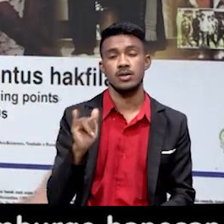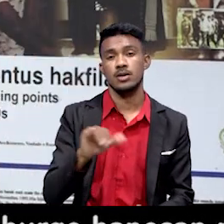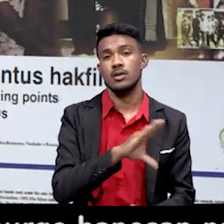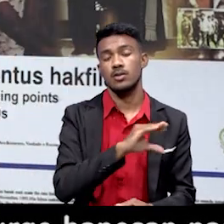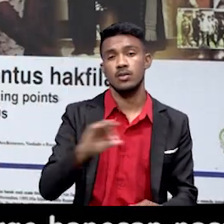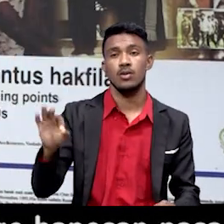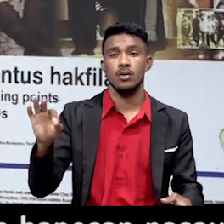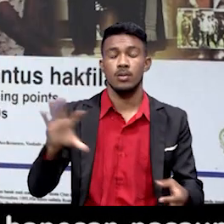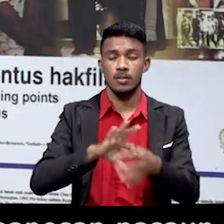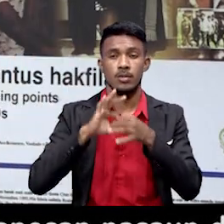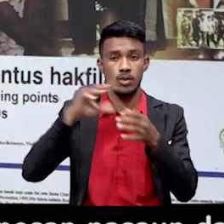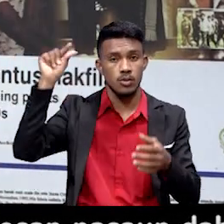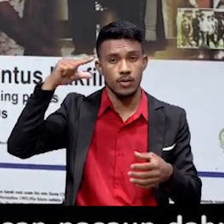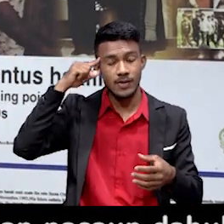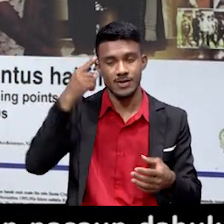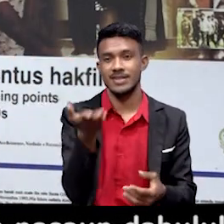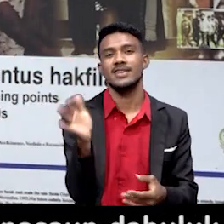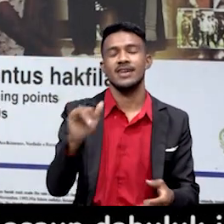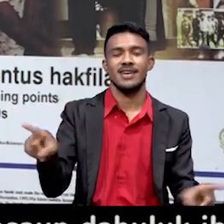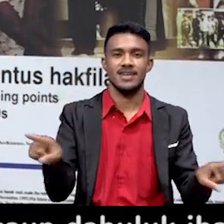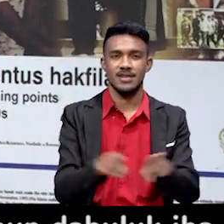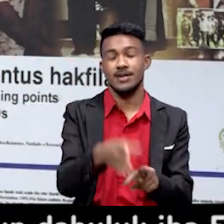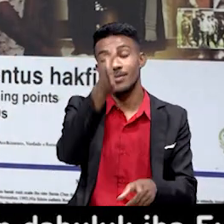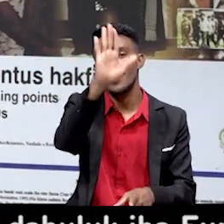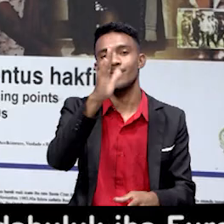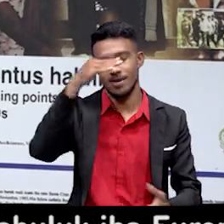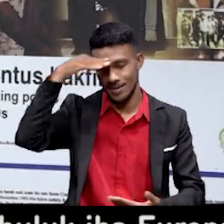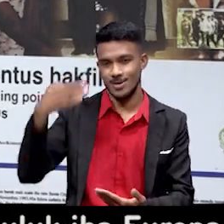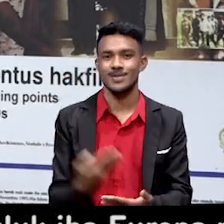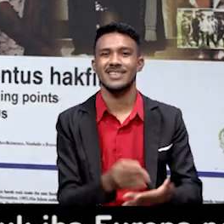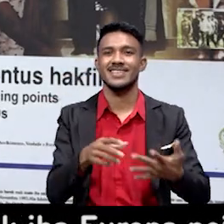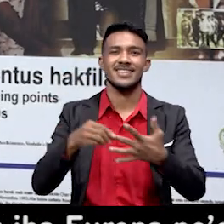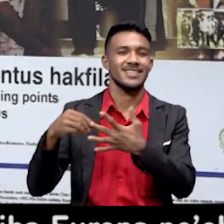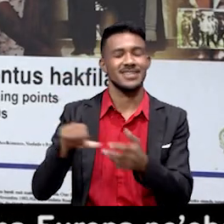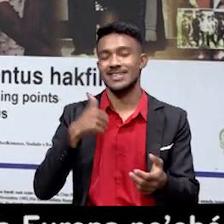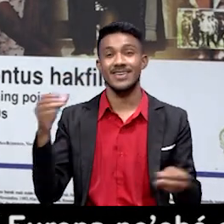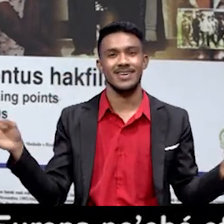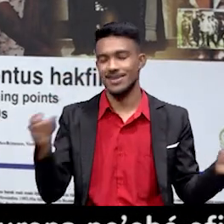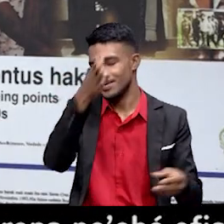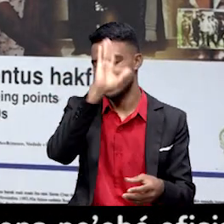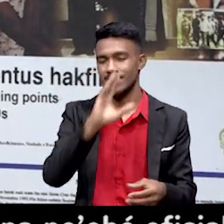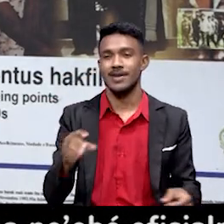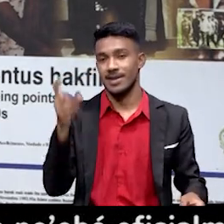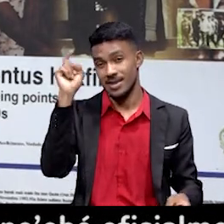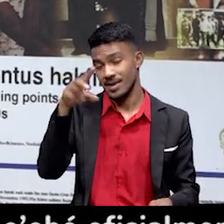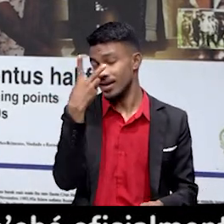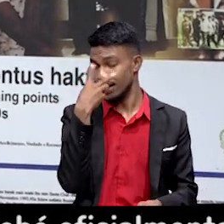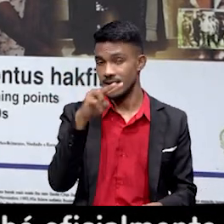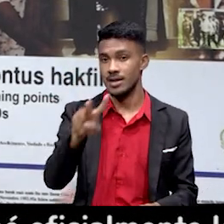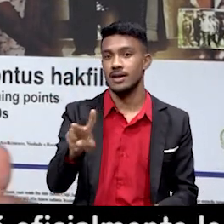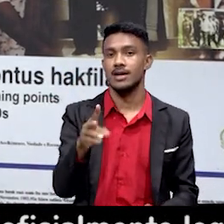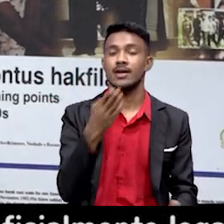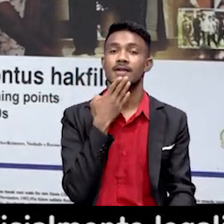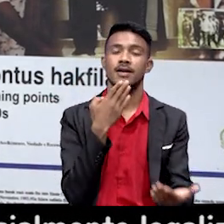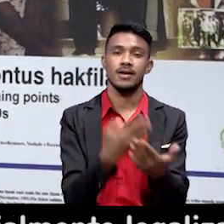nenhuma especial, se era selo, glosa na maroma que nenhuma. Portanto, nem tem que reder, aula até a tua saída,